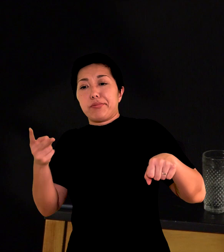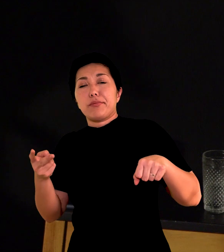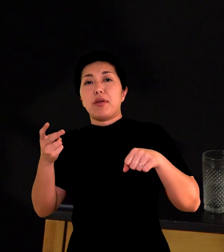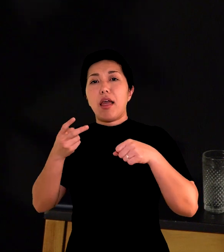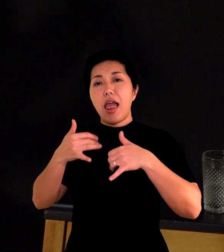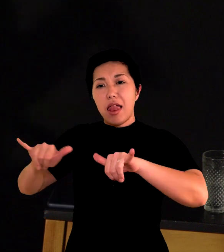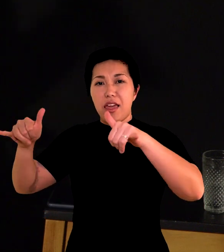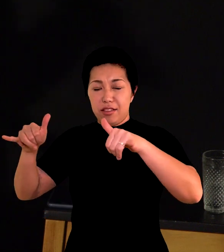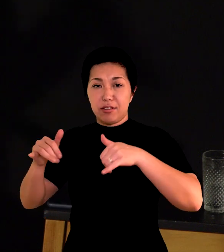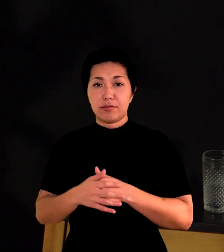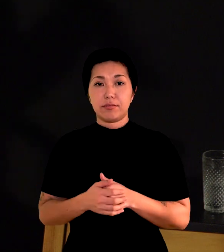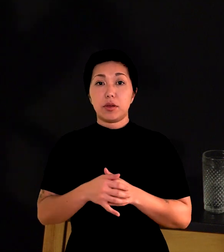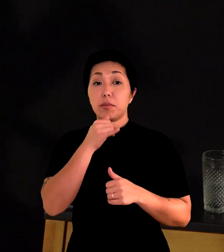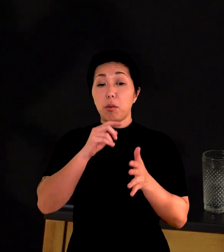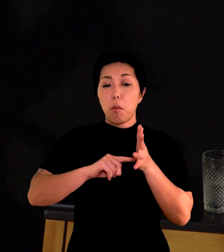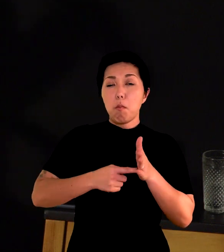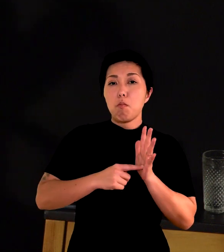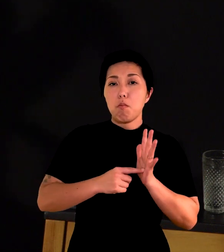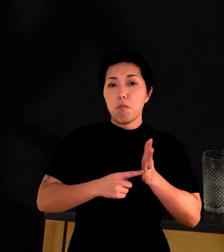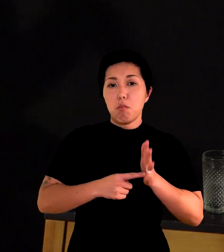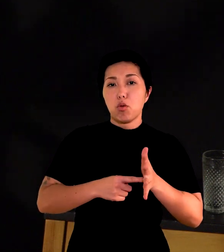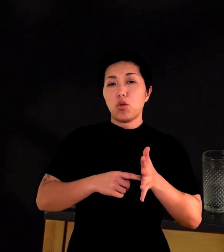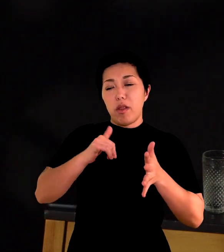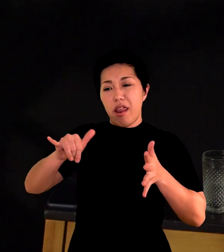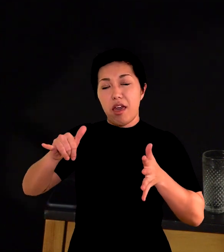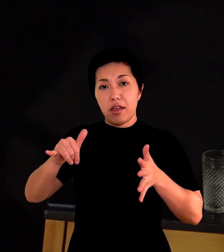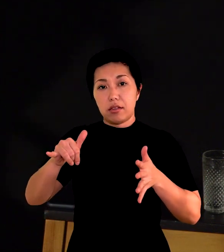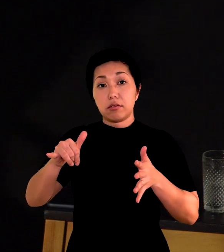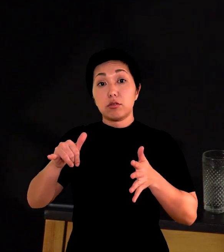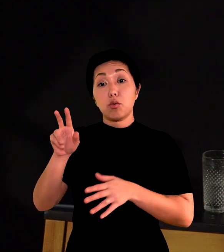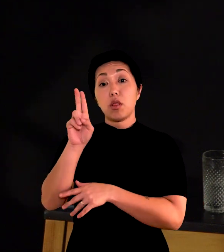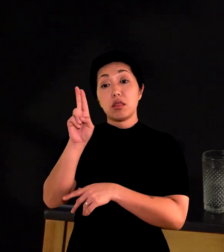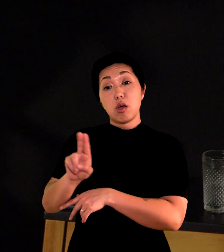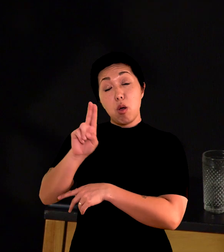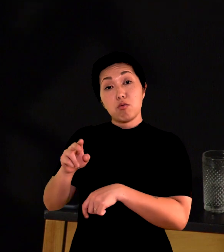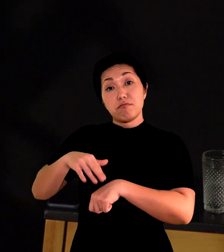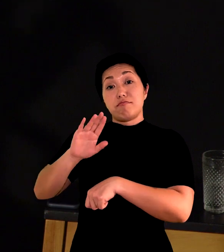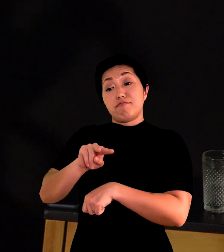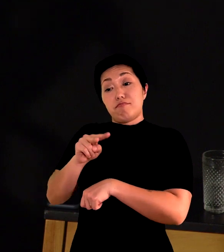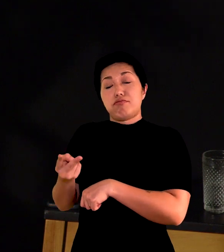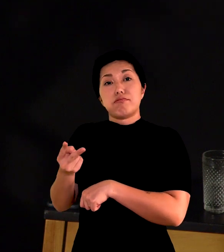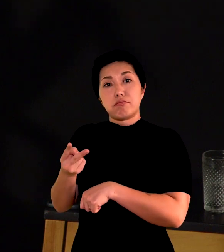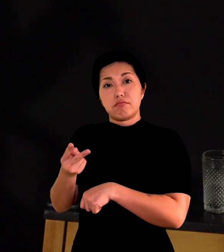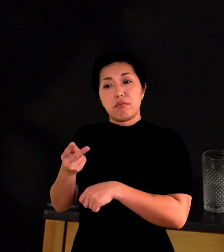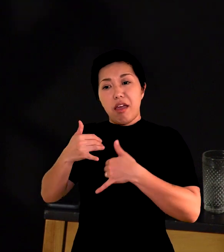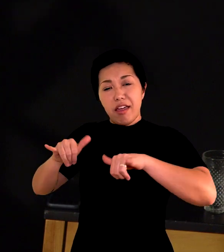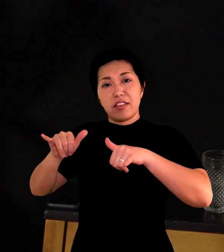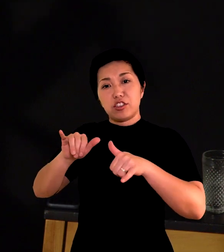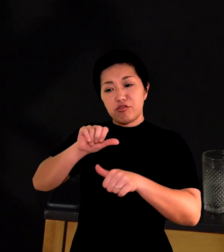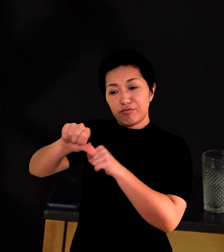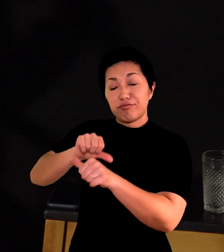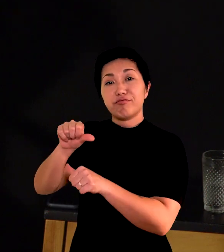e vai para, por exemplo, o elétrico, né? Motores elétricos têm um rendimento, uma taxa